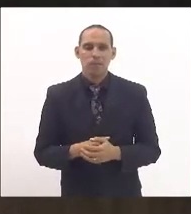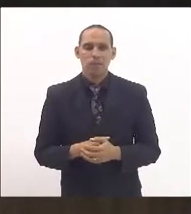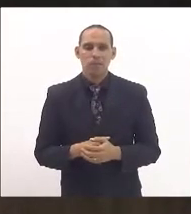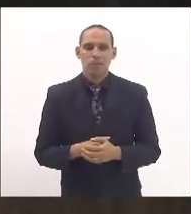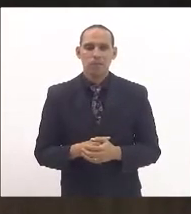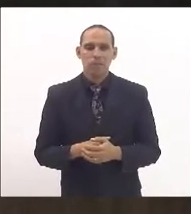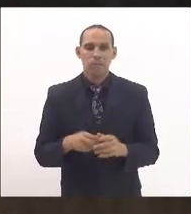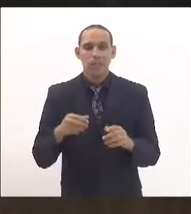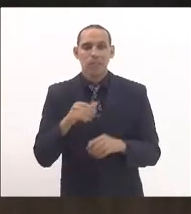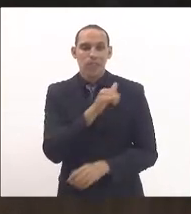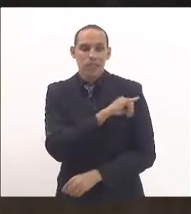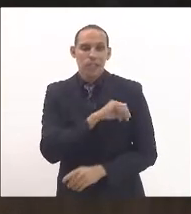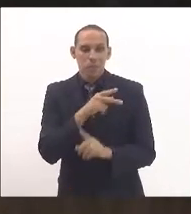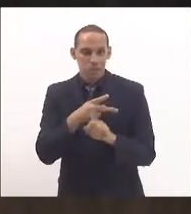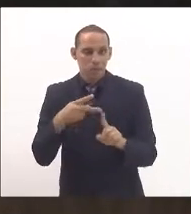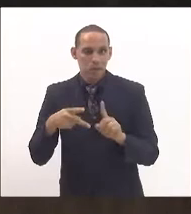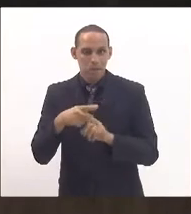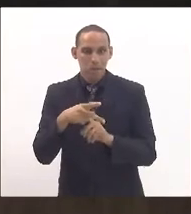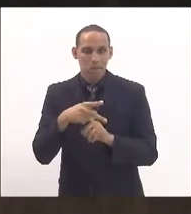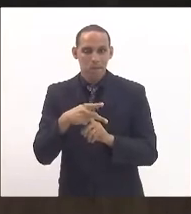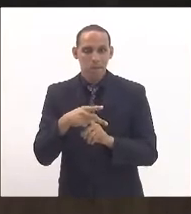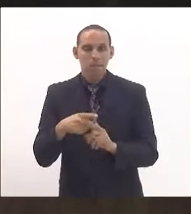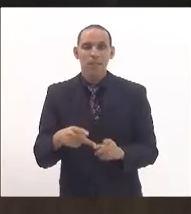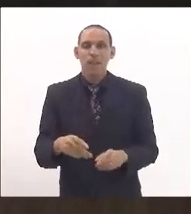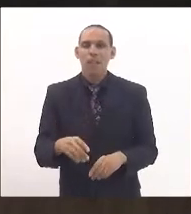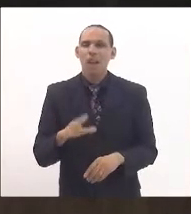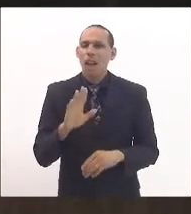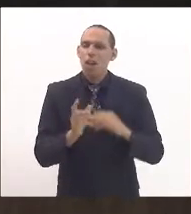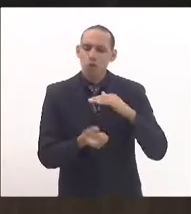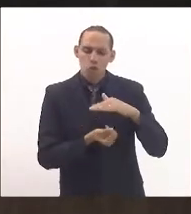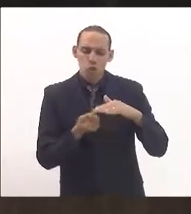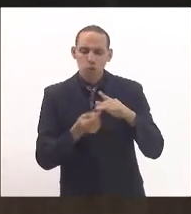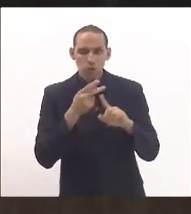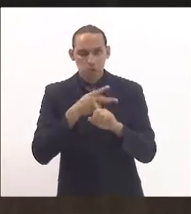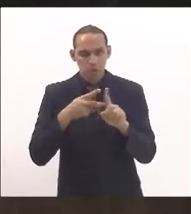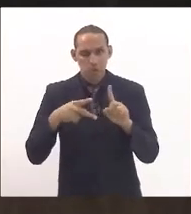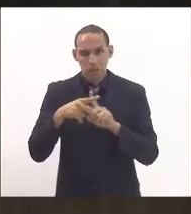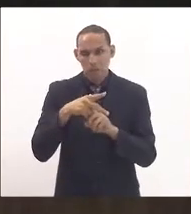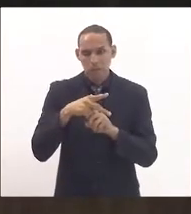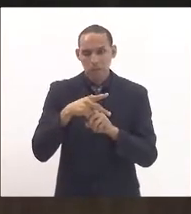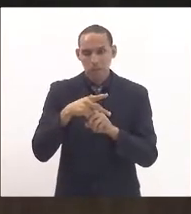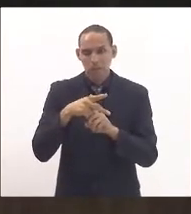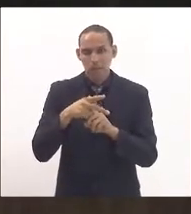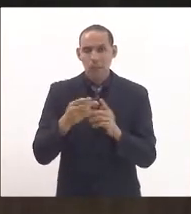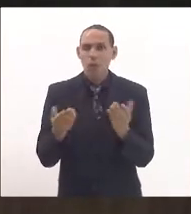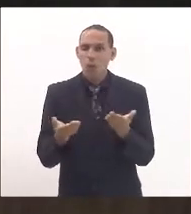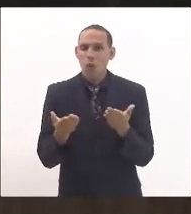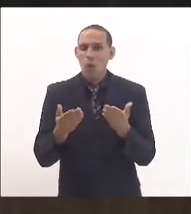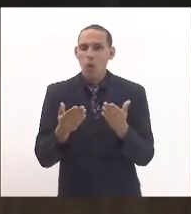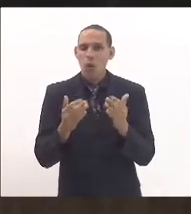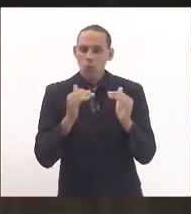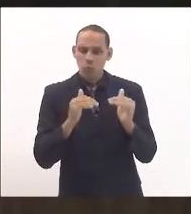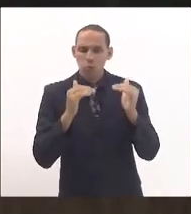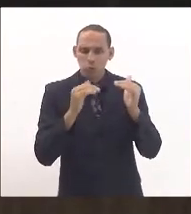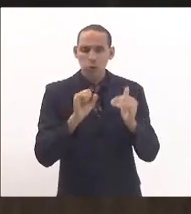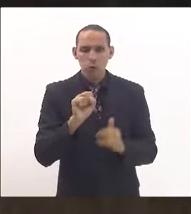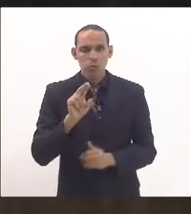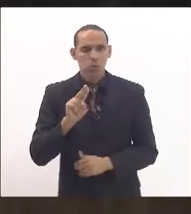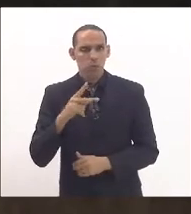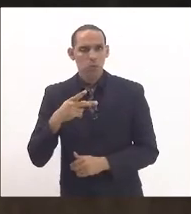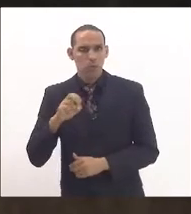Rio Previdência. O fundo previdenciário, senhor presidente, está com superávit. O